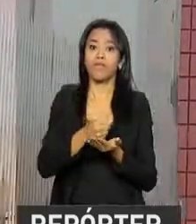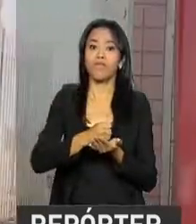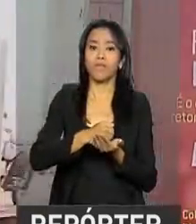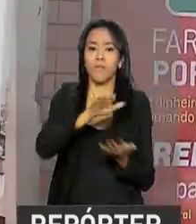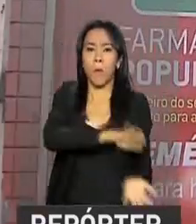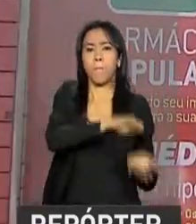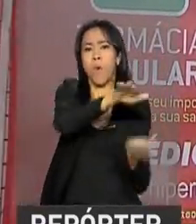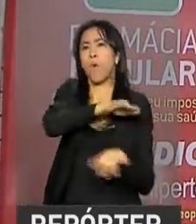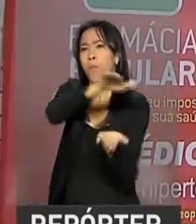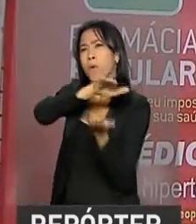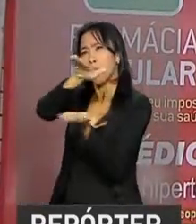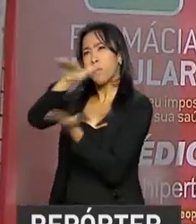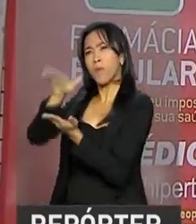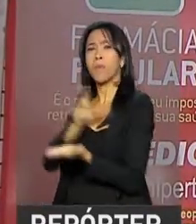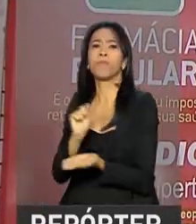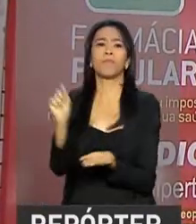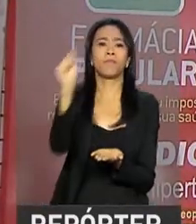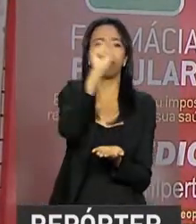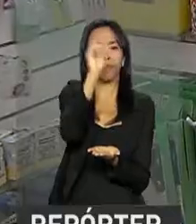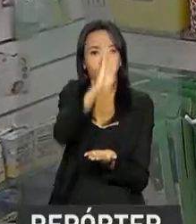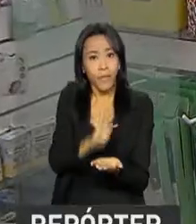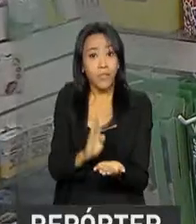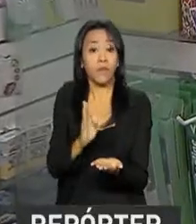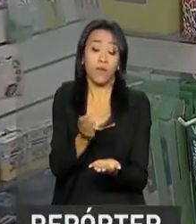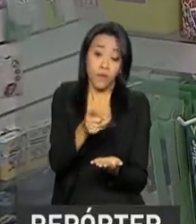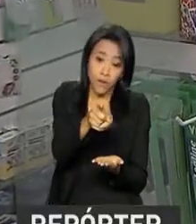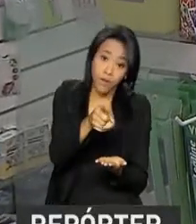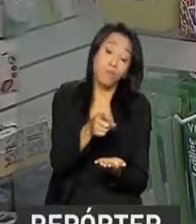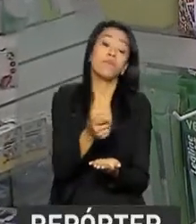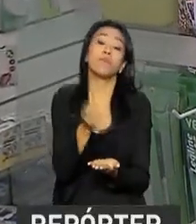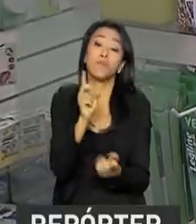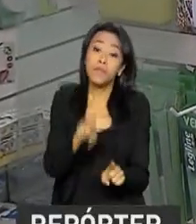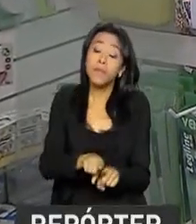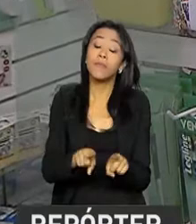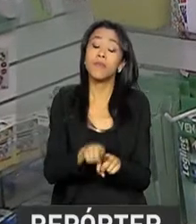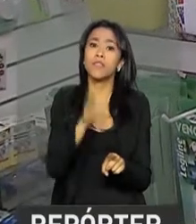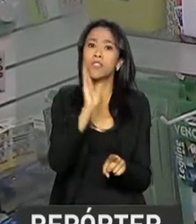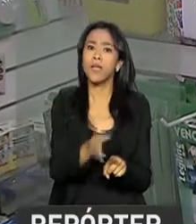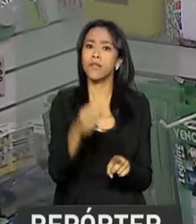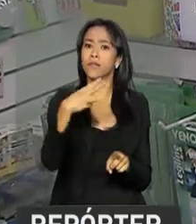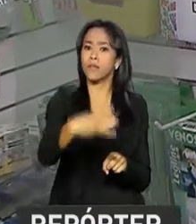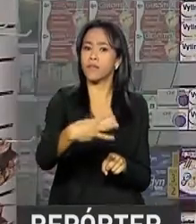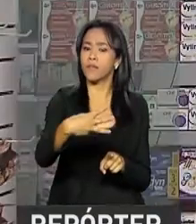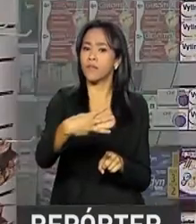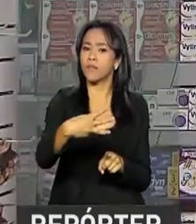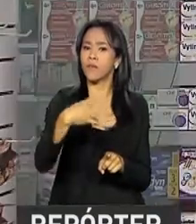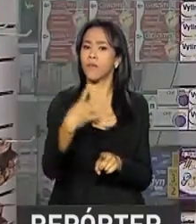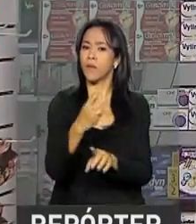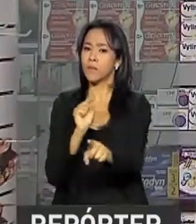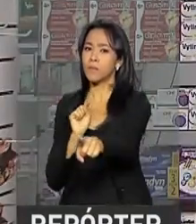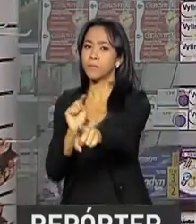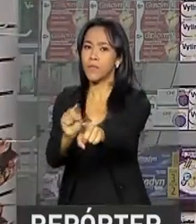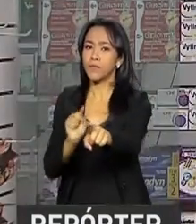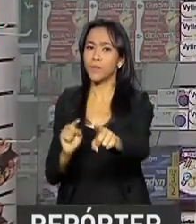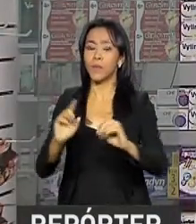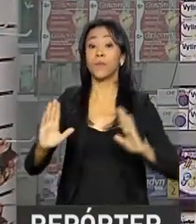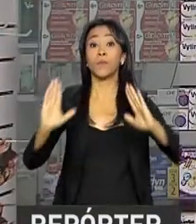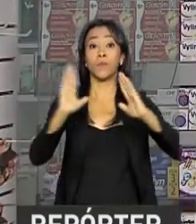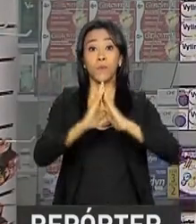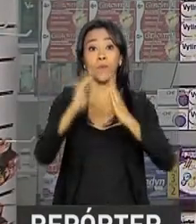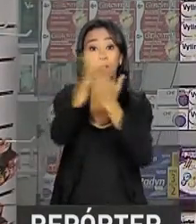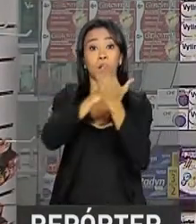de todo o país e muitos ofertados também nos cerca de 34 mil estabelecimentos credenciados